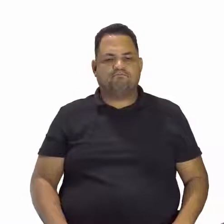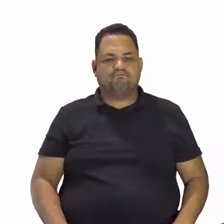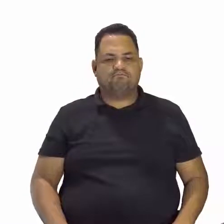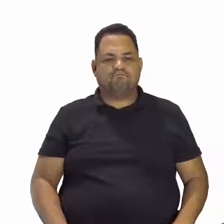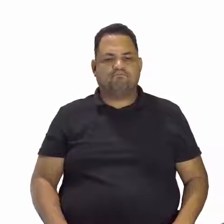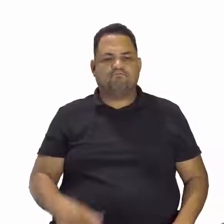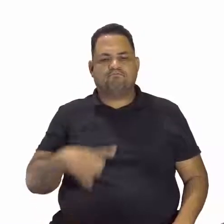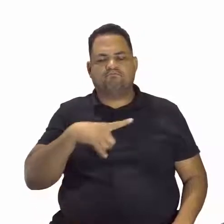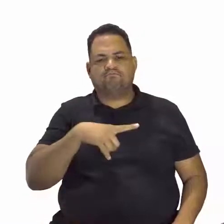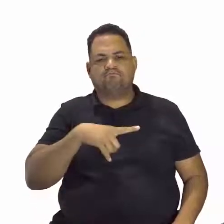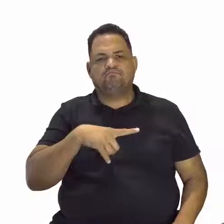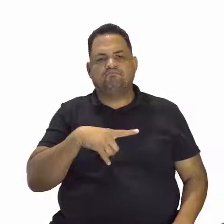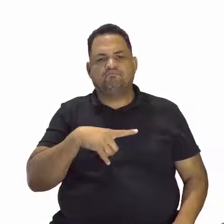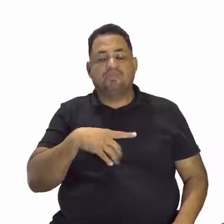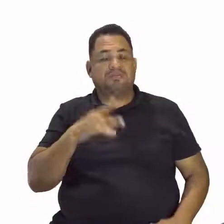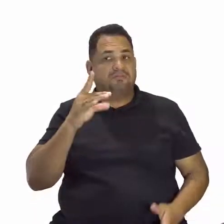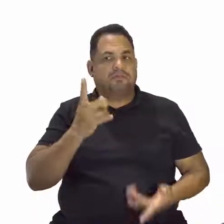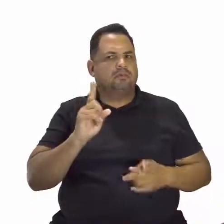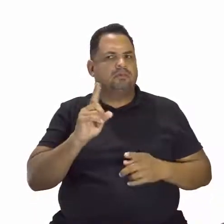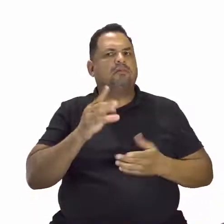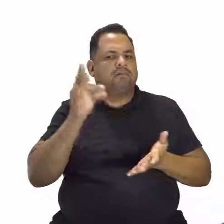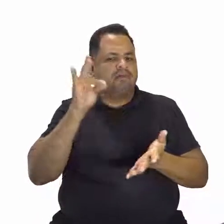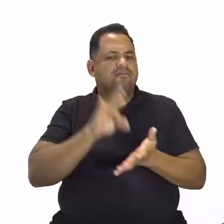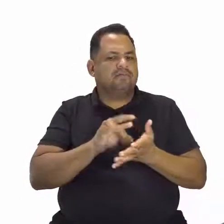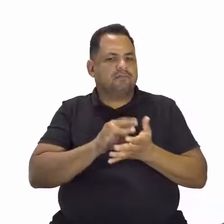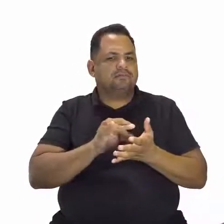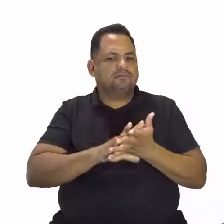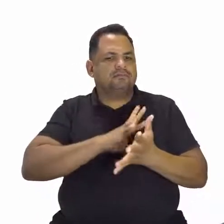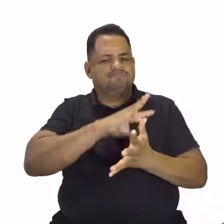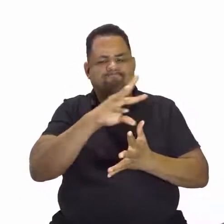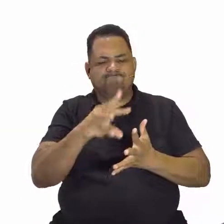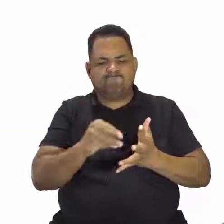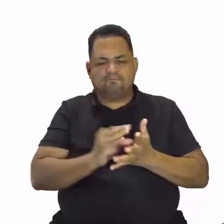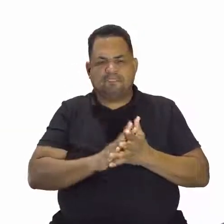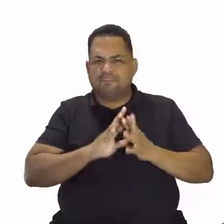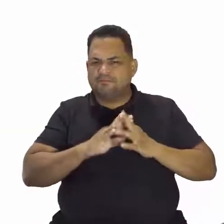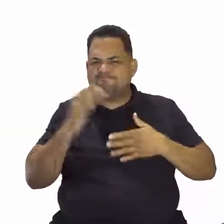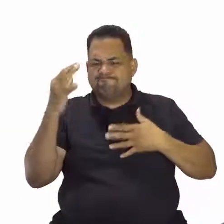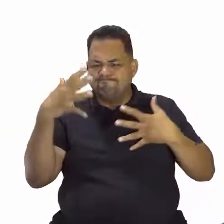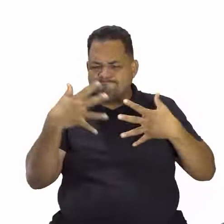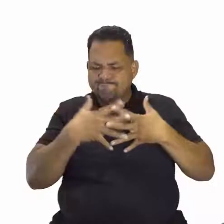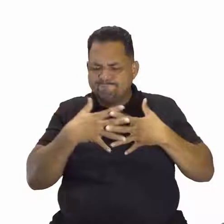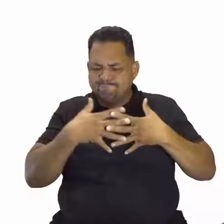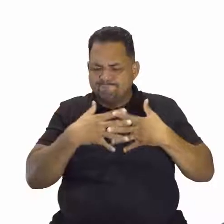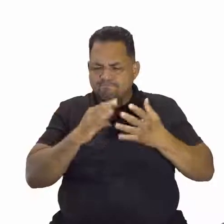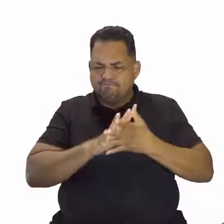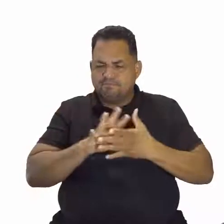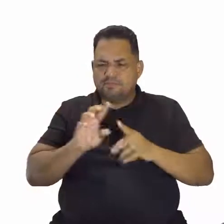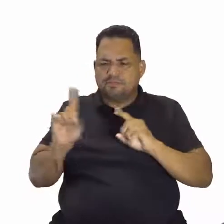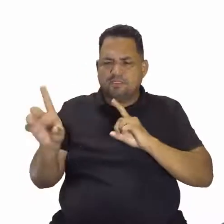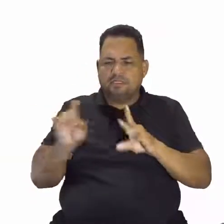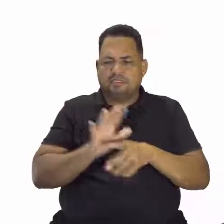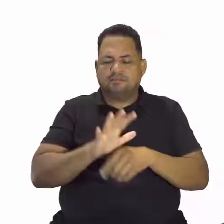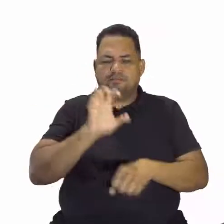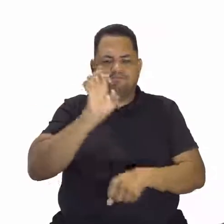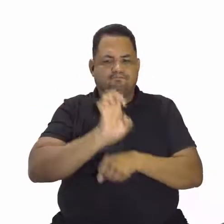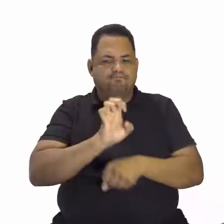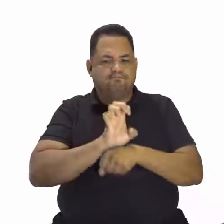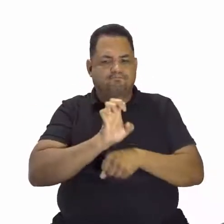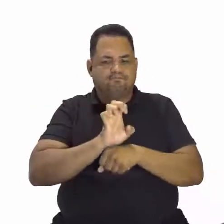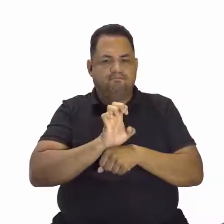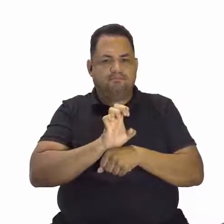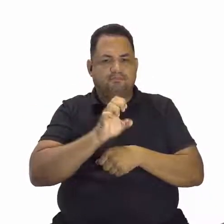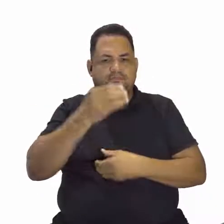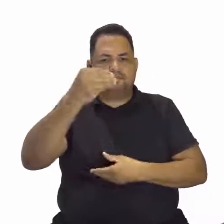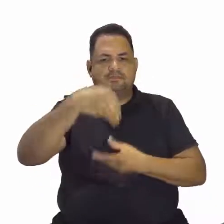existe essa visão, não, é uma realidade. A Amazônia é algo complexo. Cada estado que eu falei para vocês que compõe essa